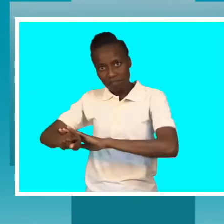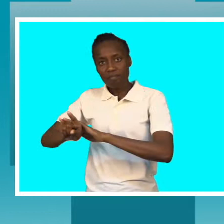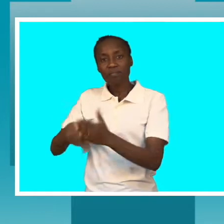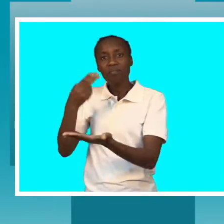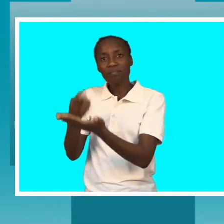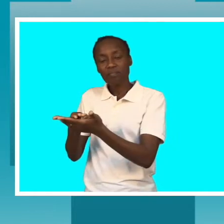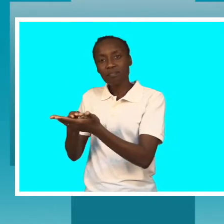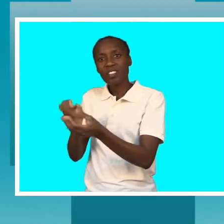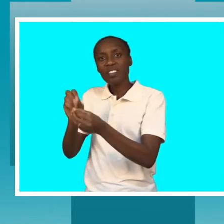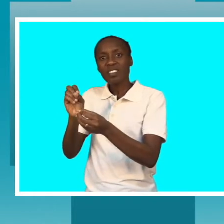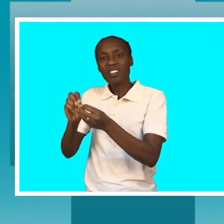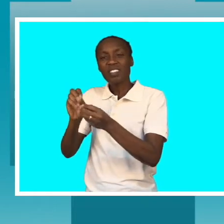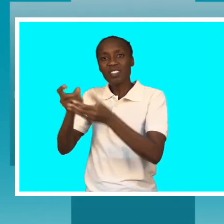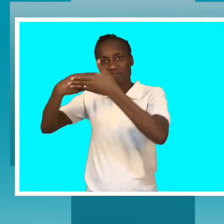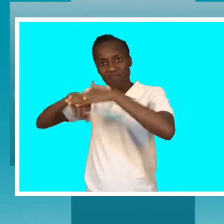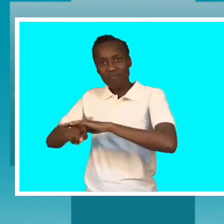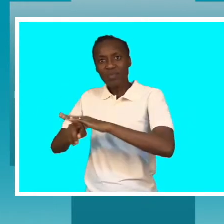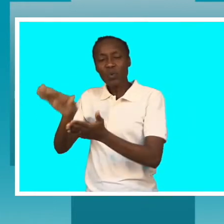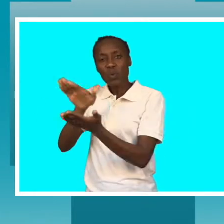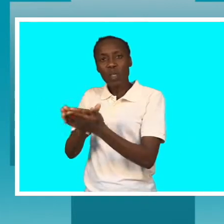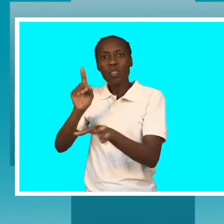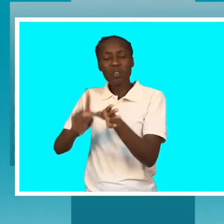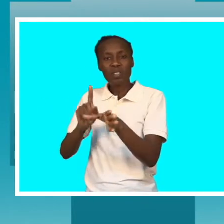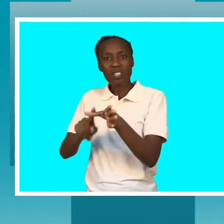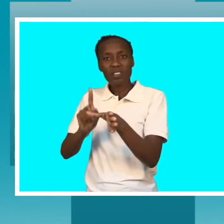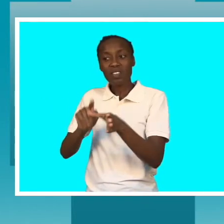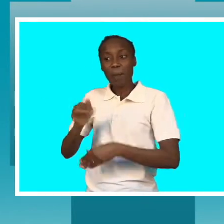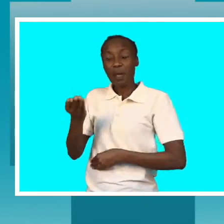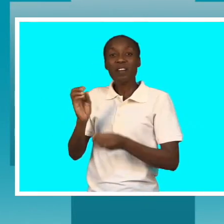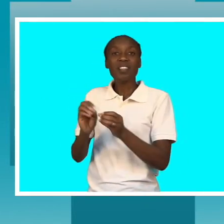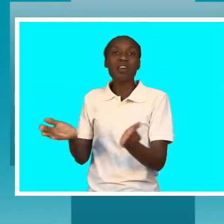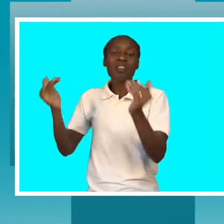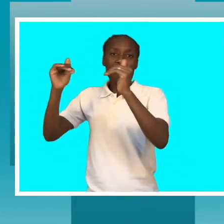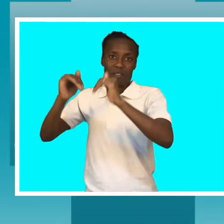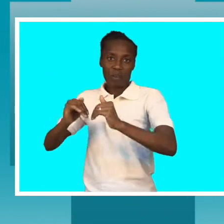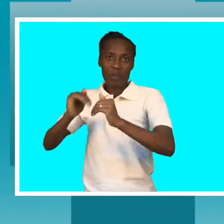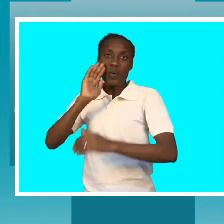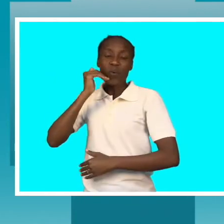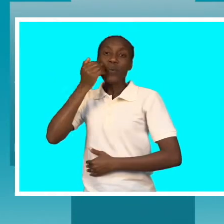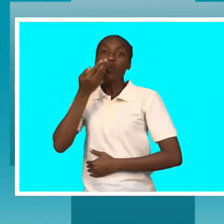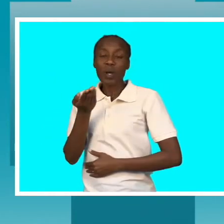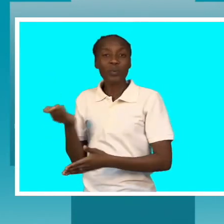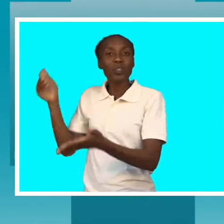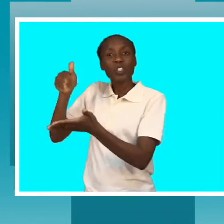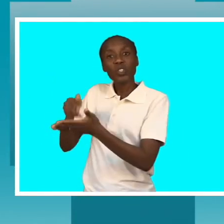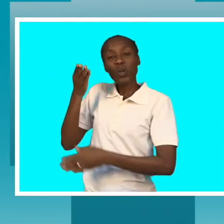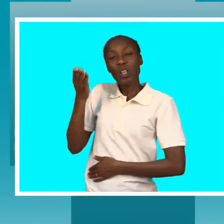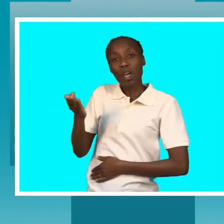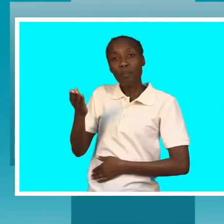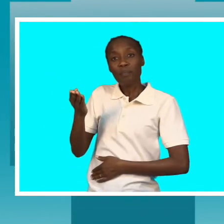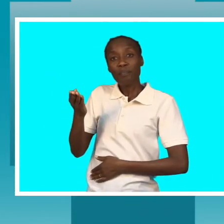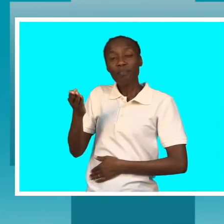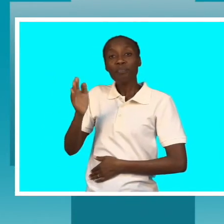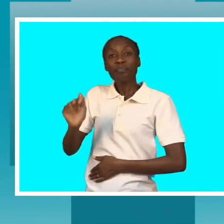Quando chegam lá, encontram o quê? Encontram ela viva. Disseram que nos